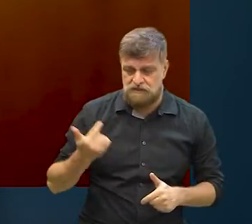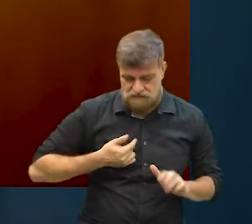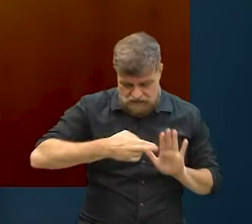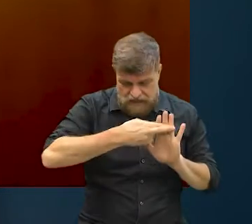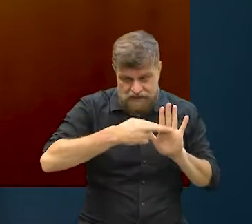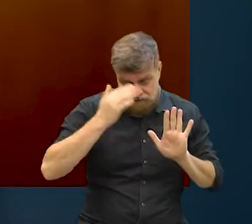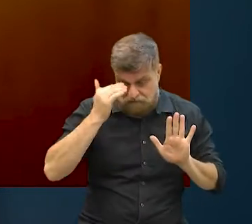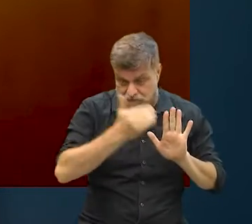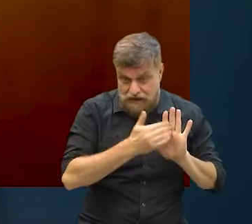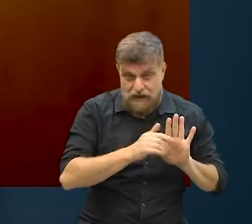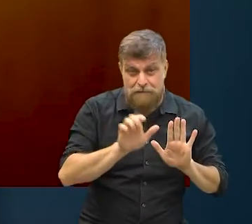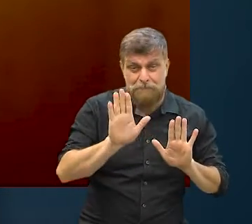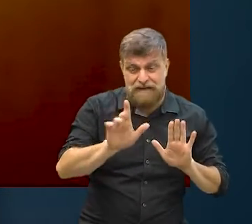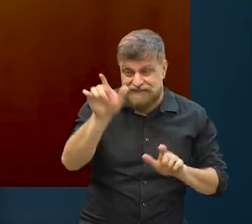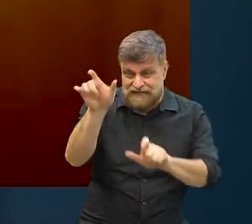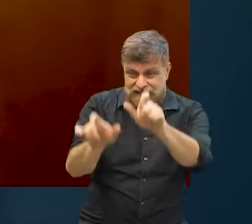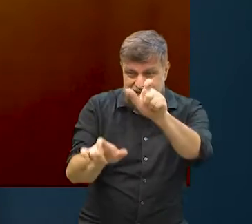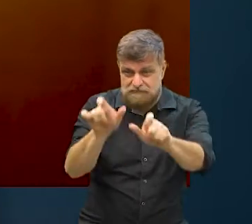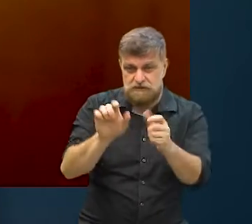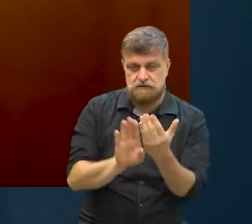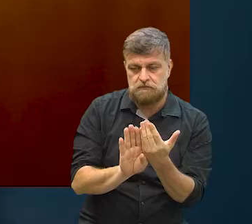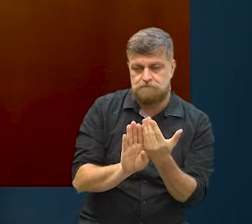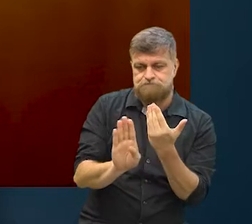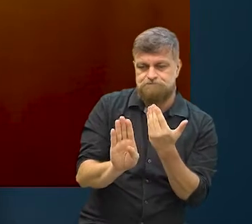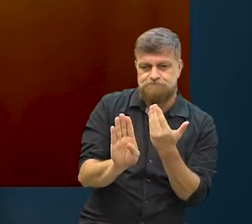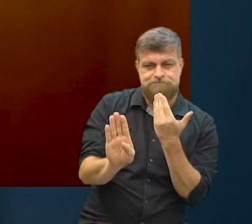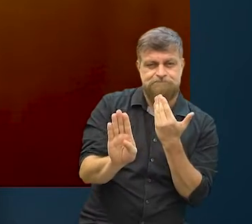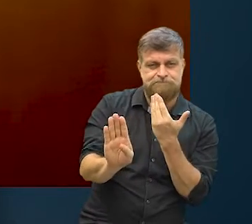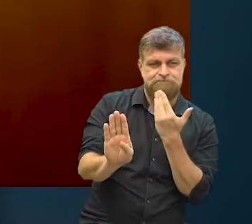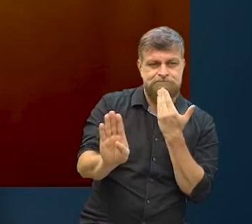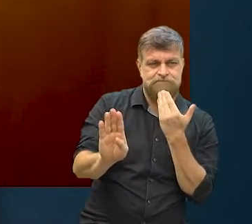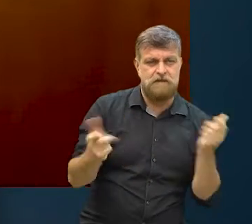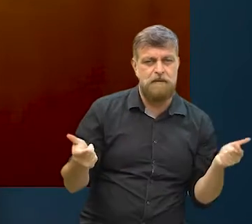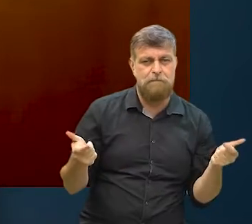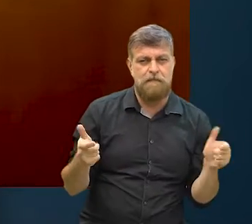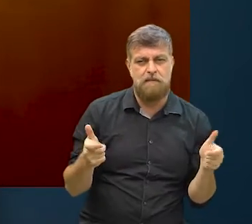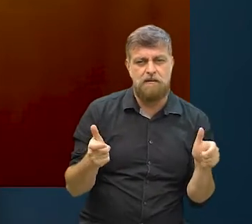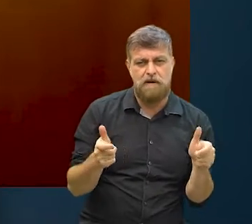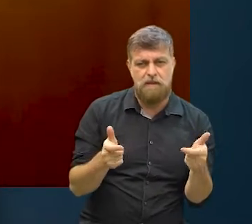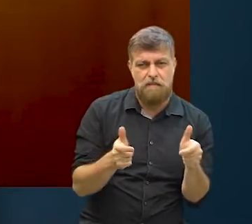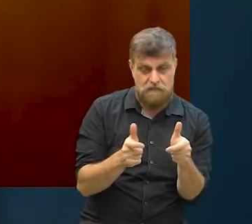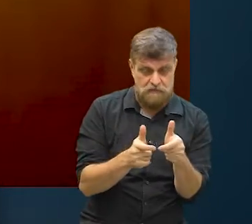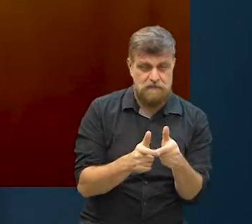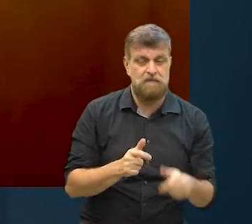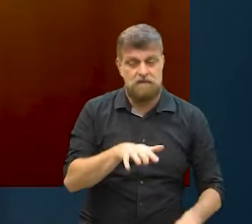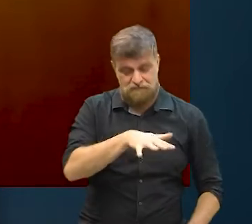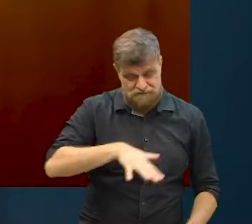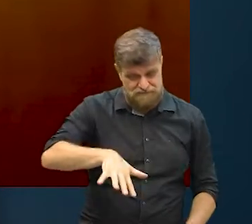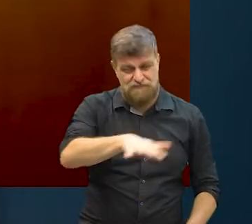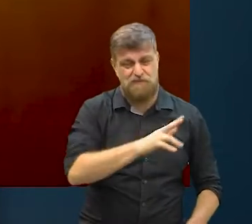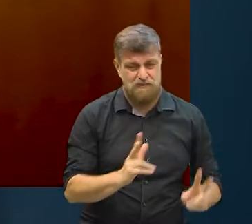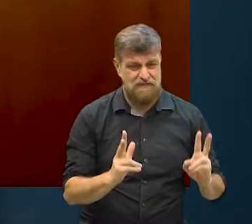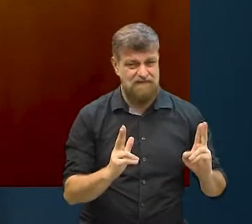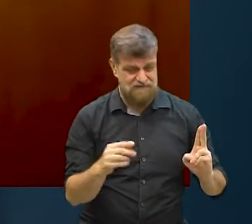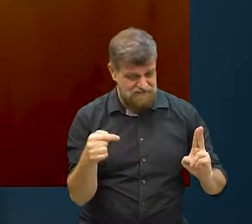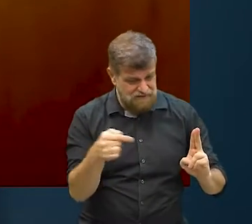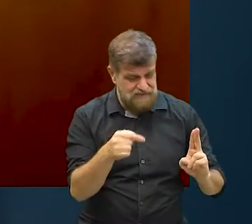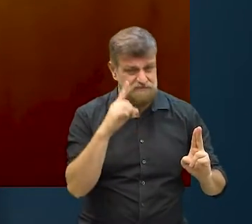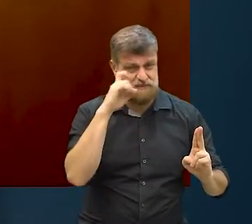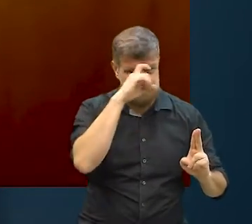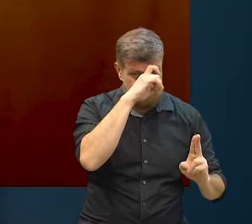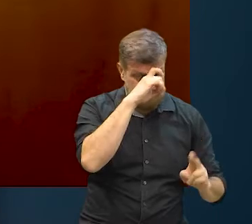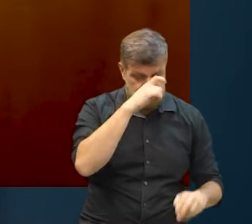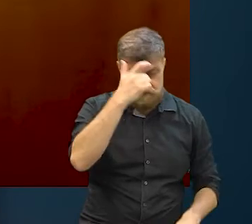todos os cuidados. Então, as pessoas mesmo foi se distanciando. Então, foi uma fase muito difícil, muito mesmo.